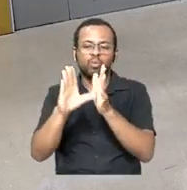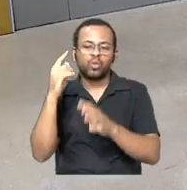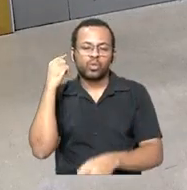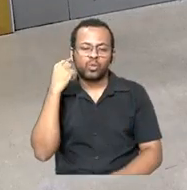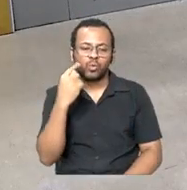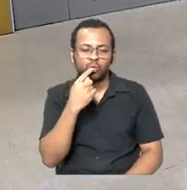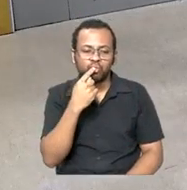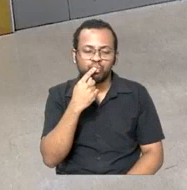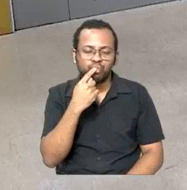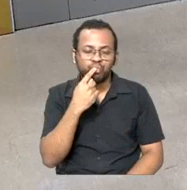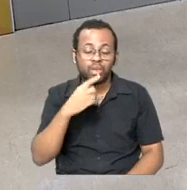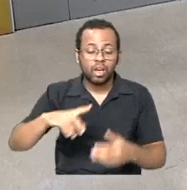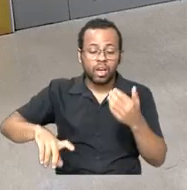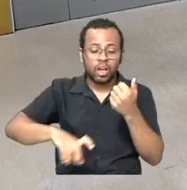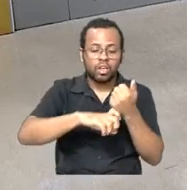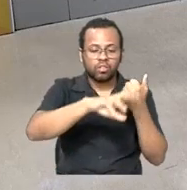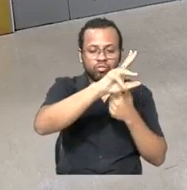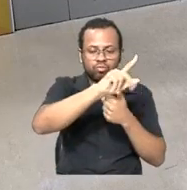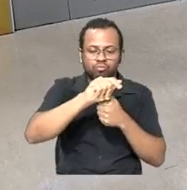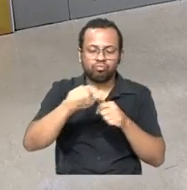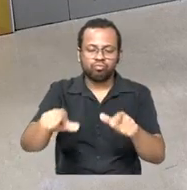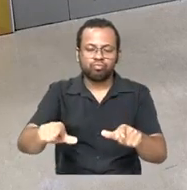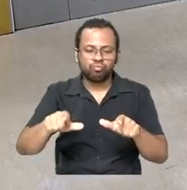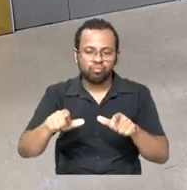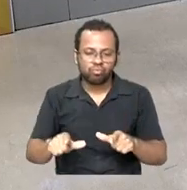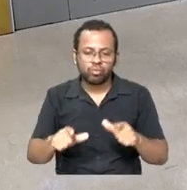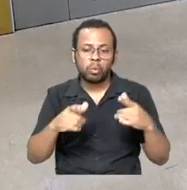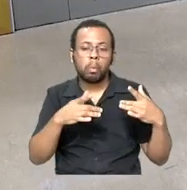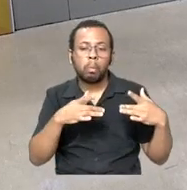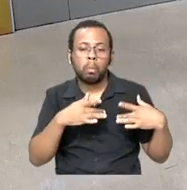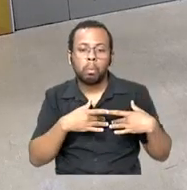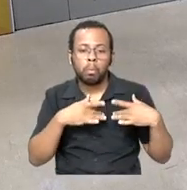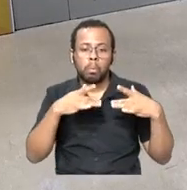surda é um título de capitalização